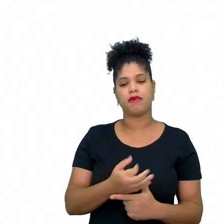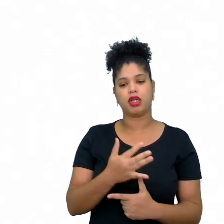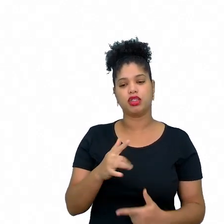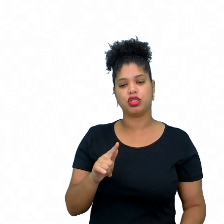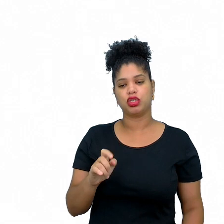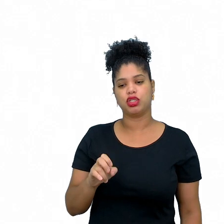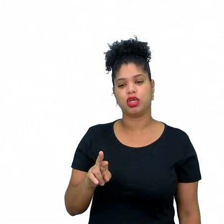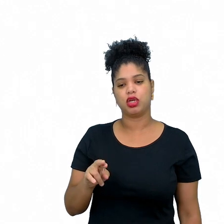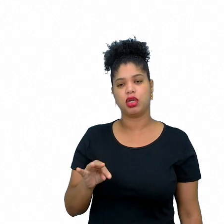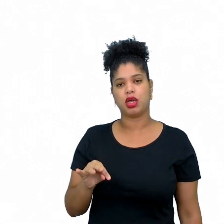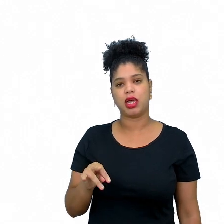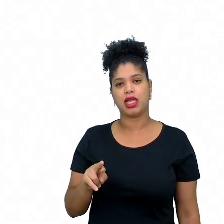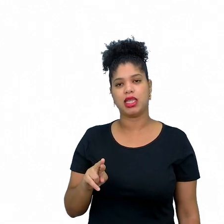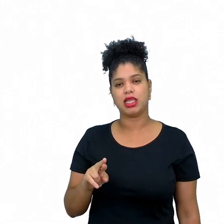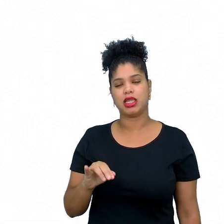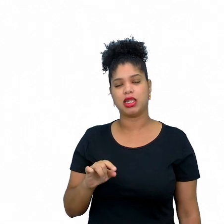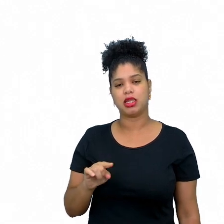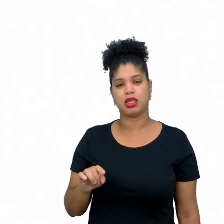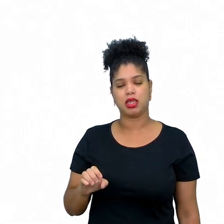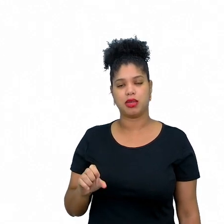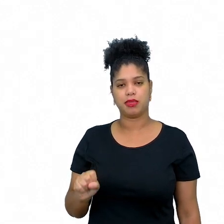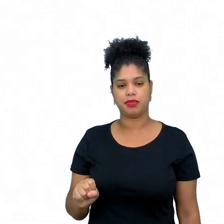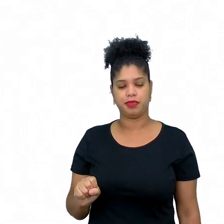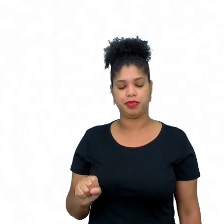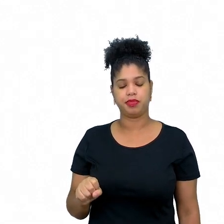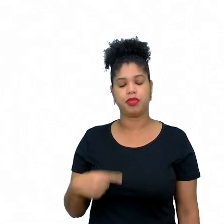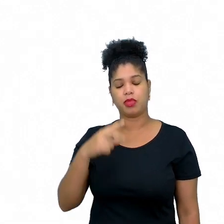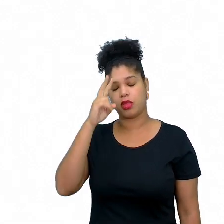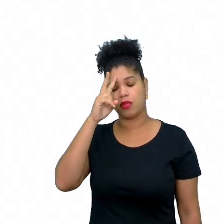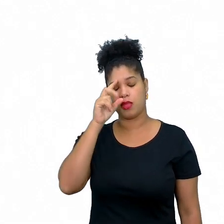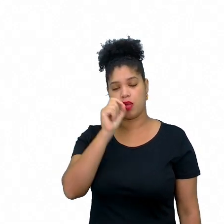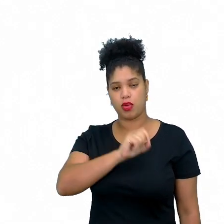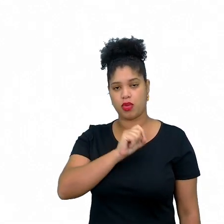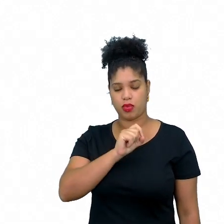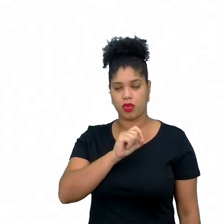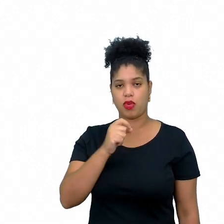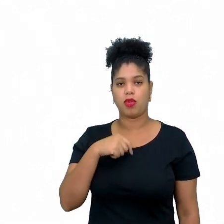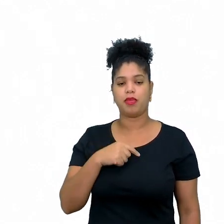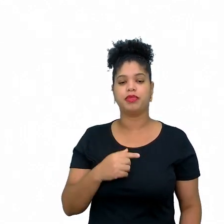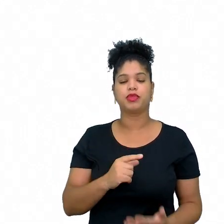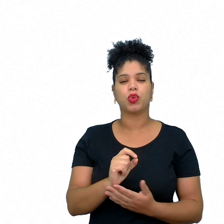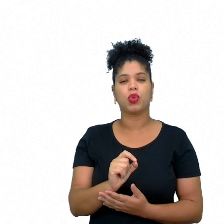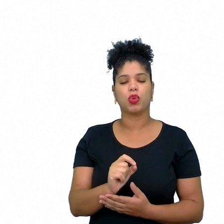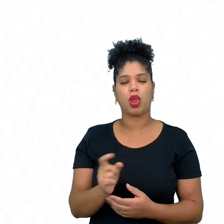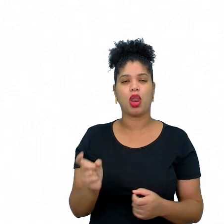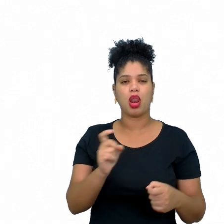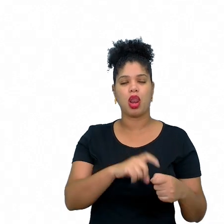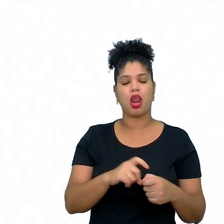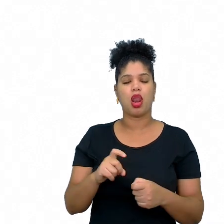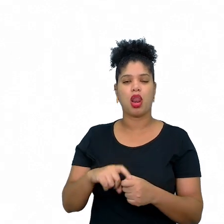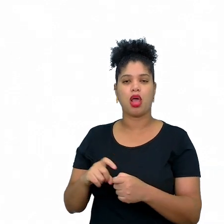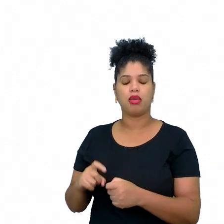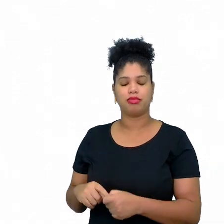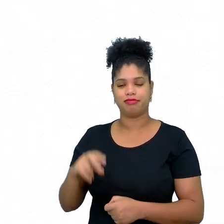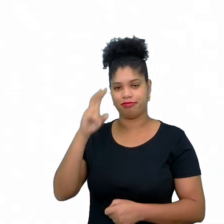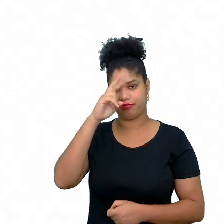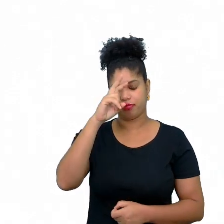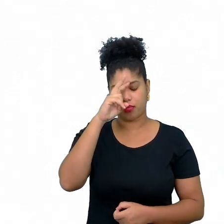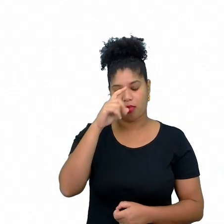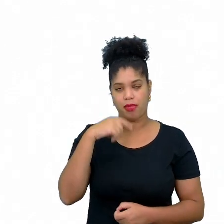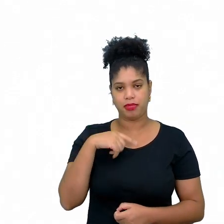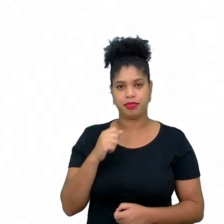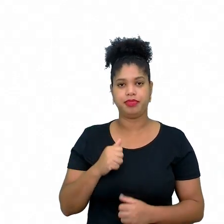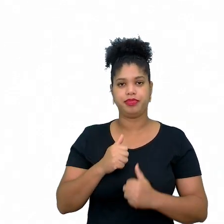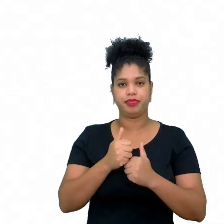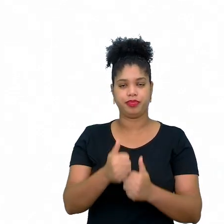Nós precisamos destacar que nesse momento nós fazemos uma retomada, né? É sempre ali nos apoiando